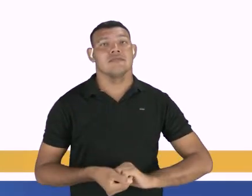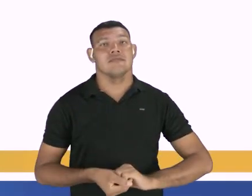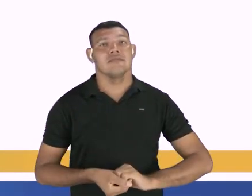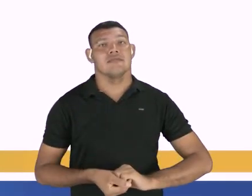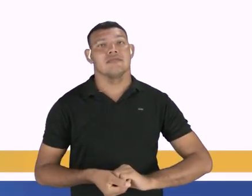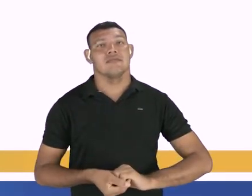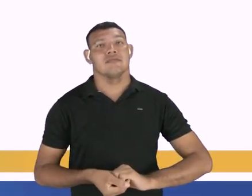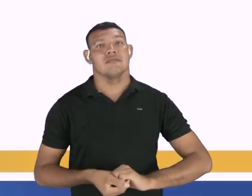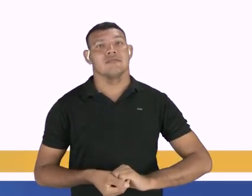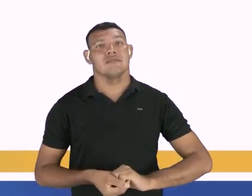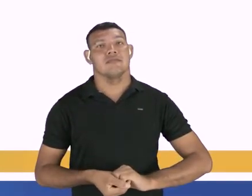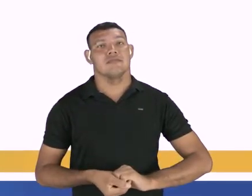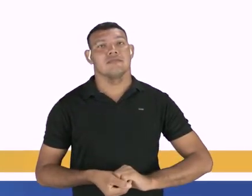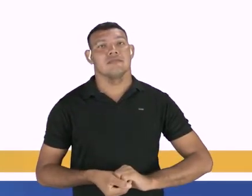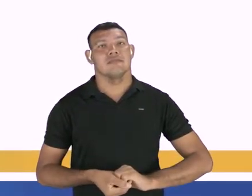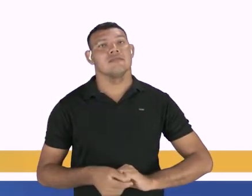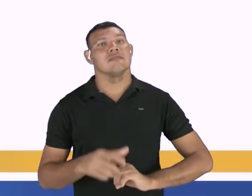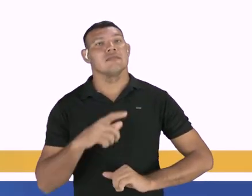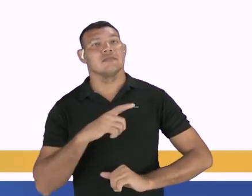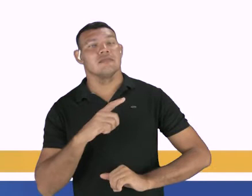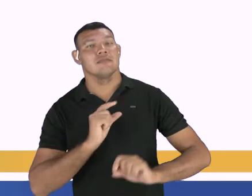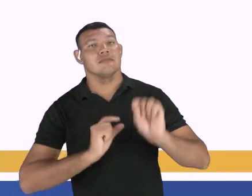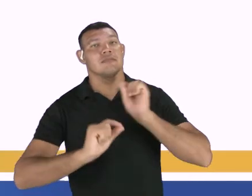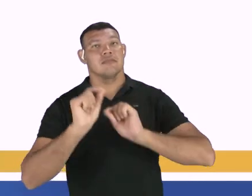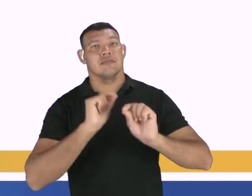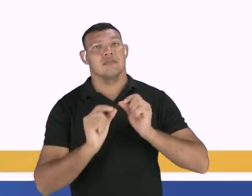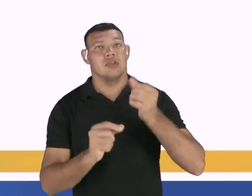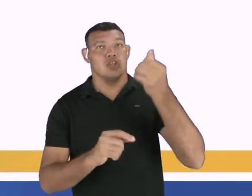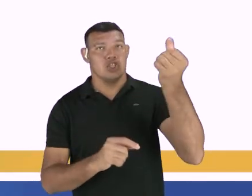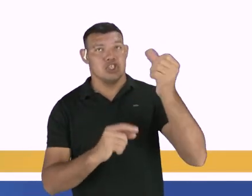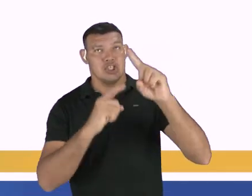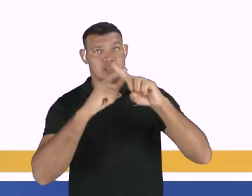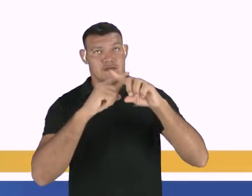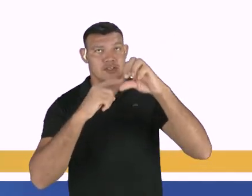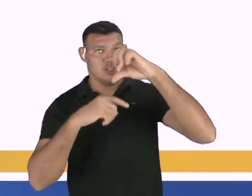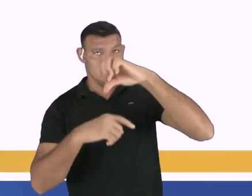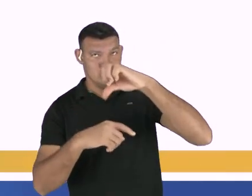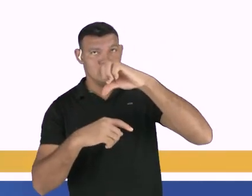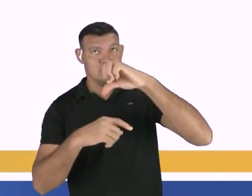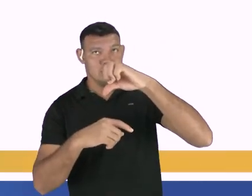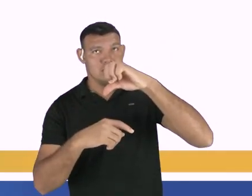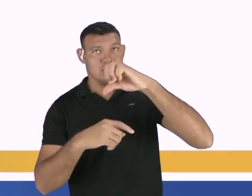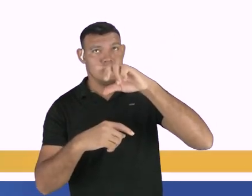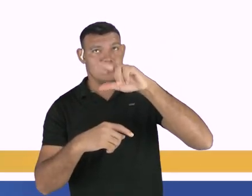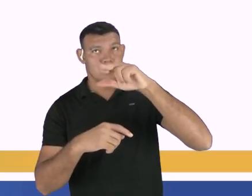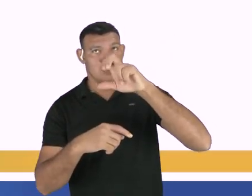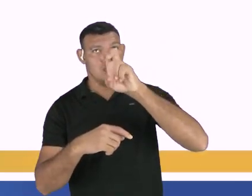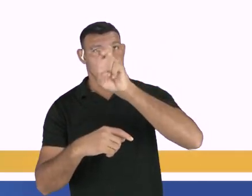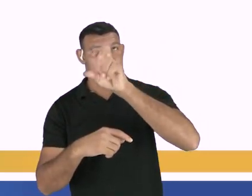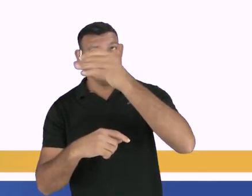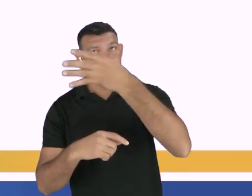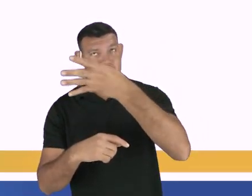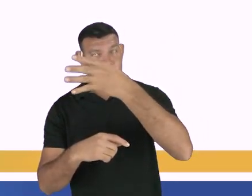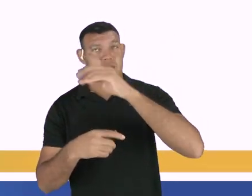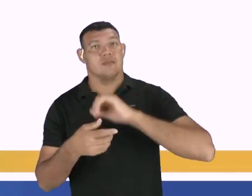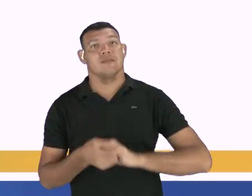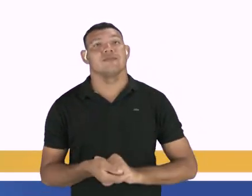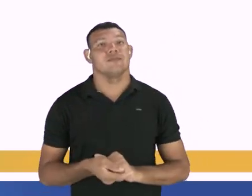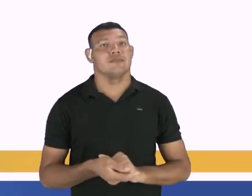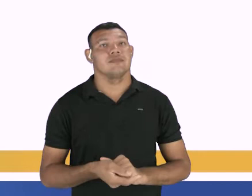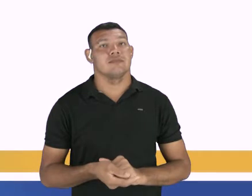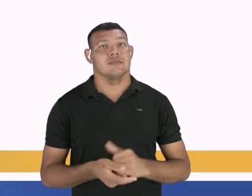denominador 5 da segunda fração. Então, eu vou ter 6 vezes 9, 54. E